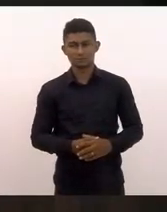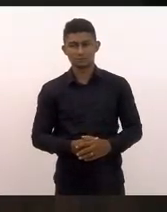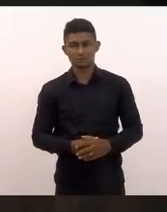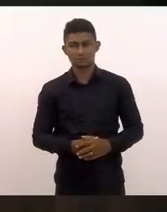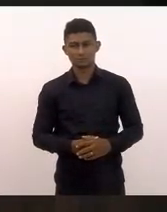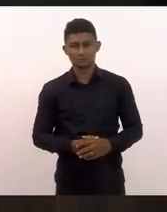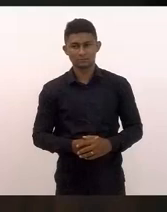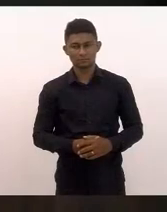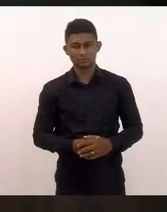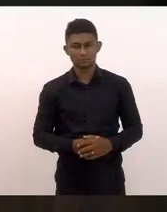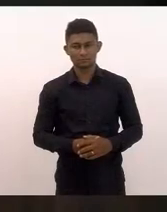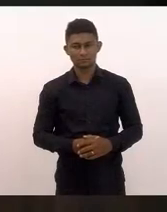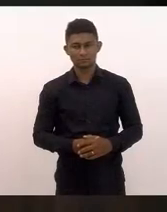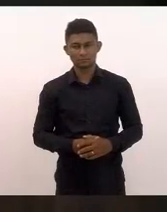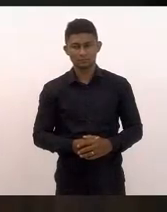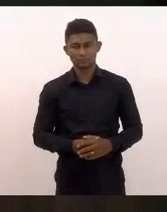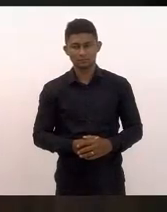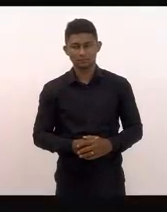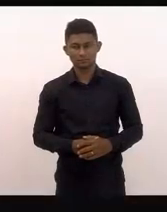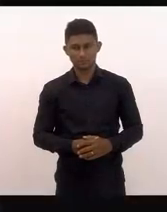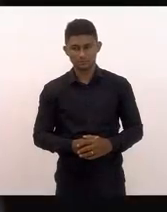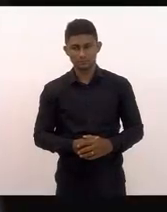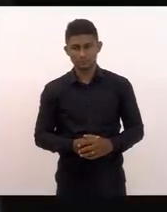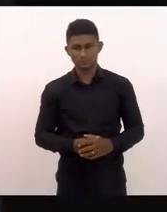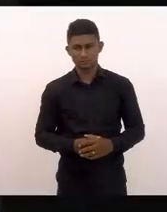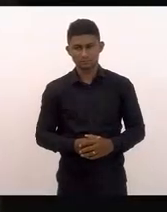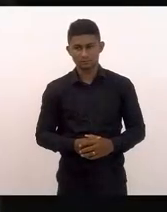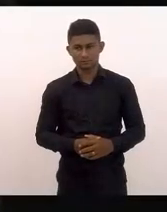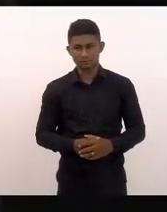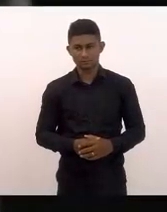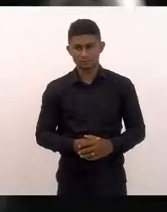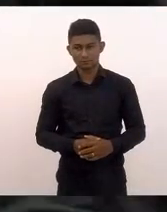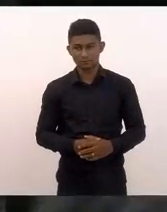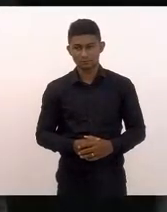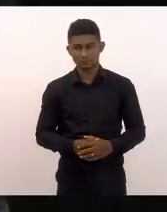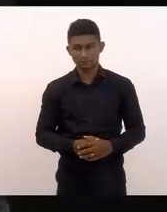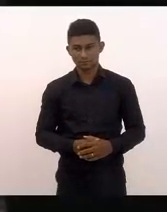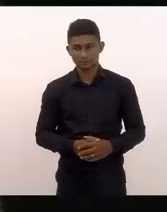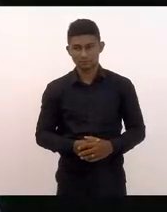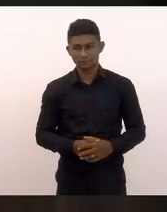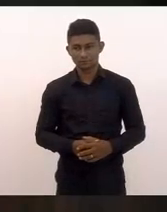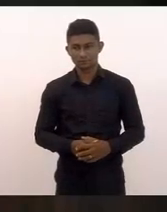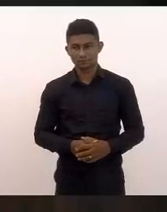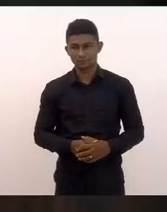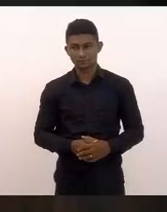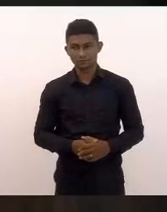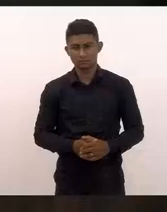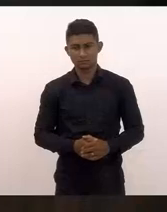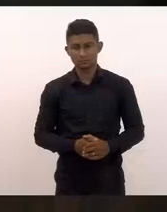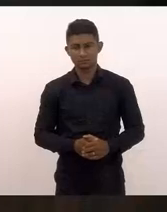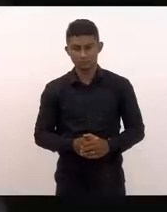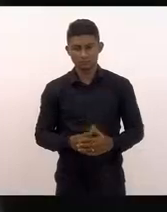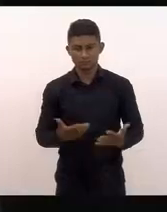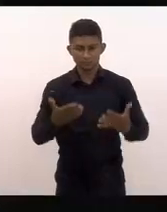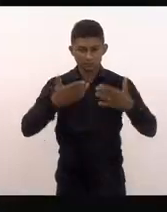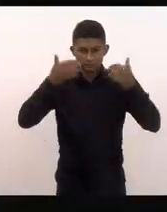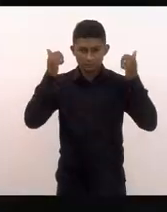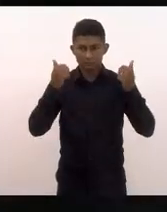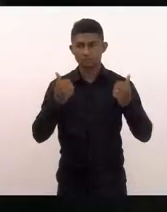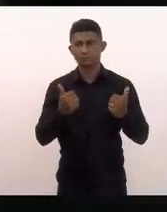mesa diretora. Direita do senhor, chefe. Direita do senhor. Entendeu? Ok, melhorou? Melhorou, graças a